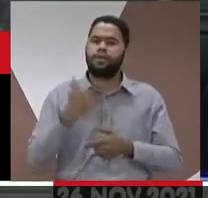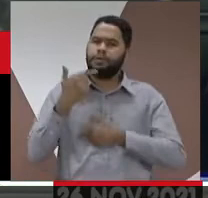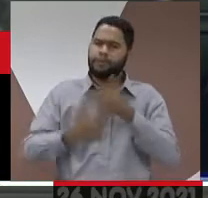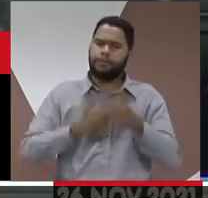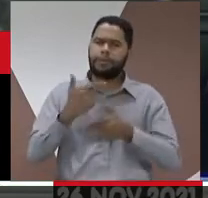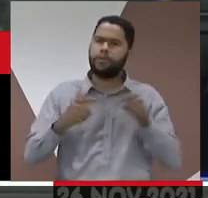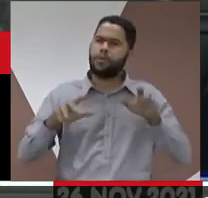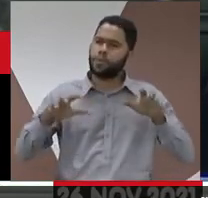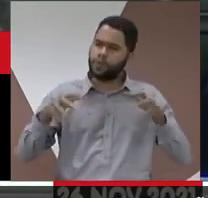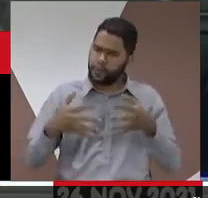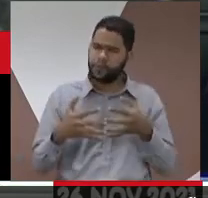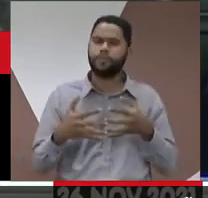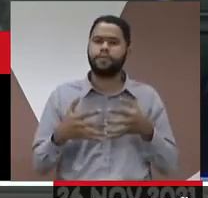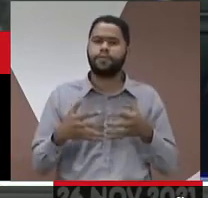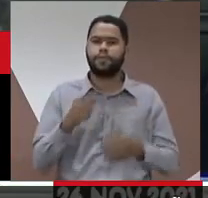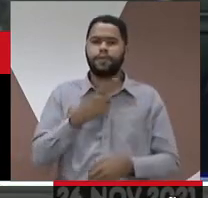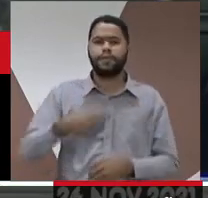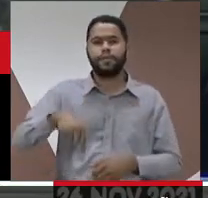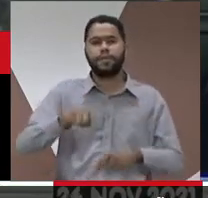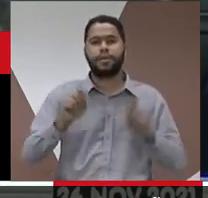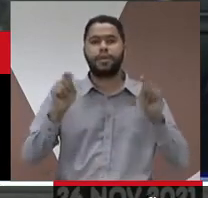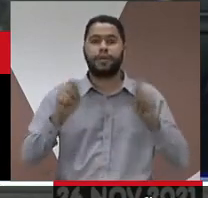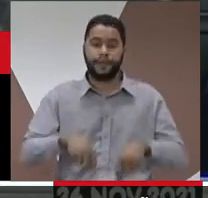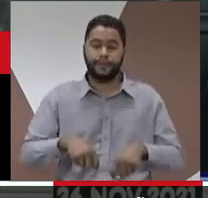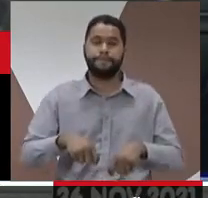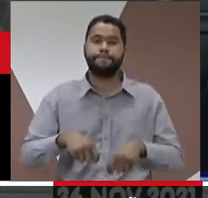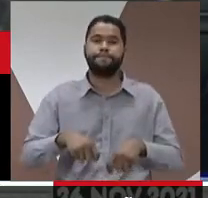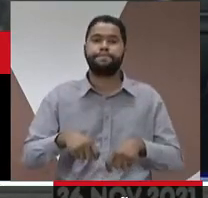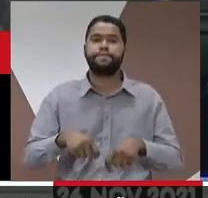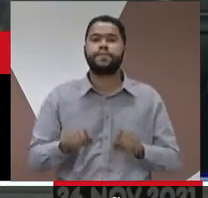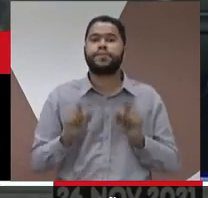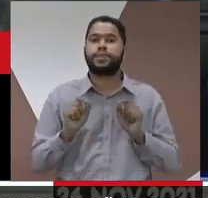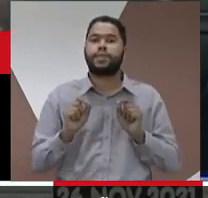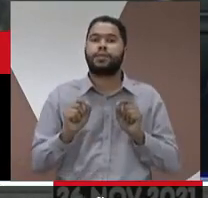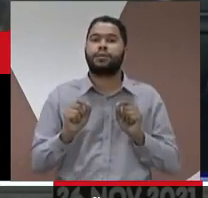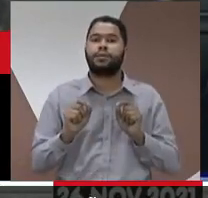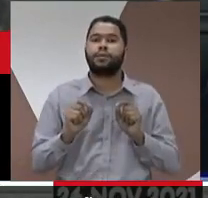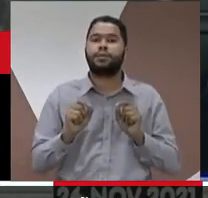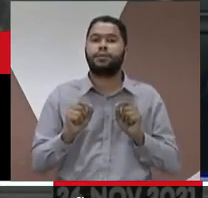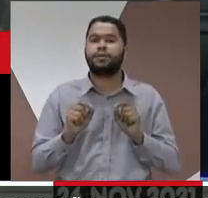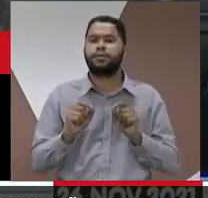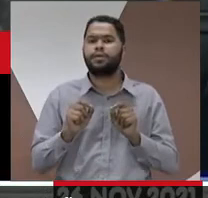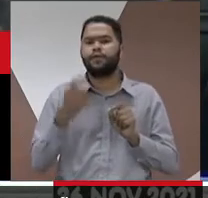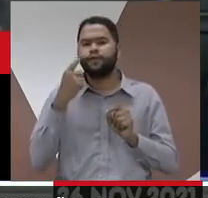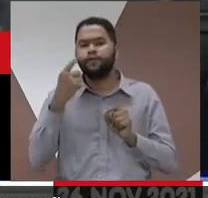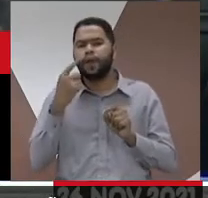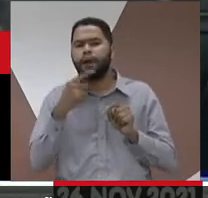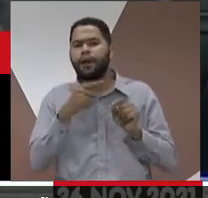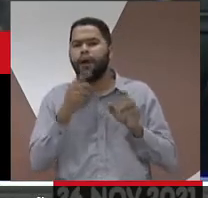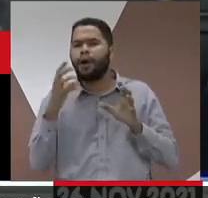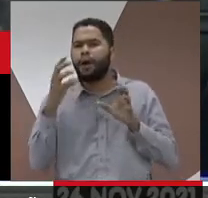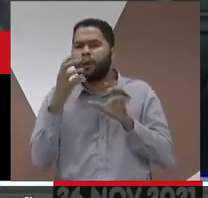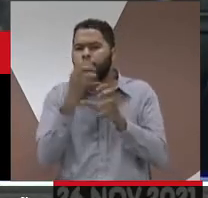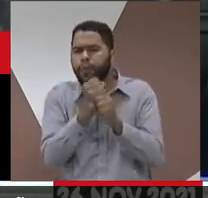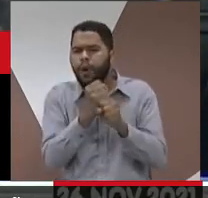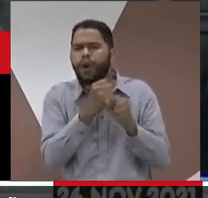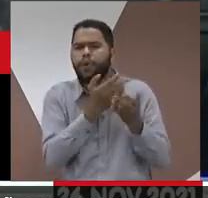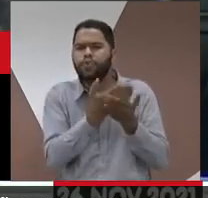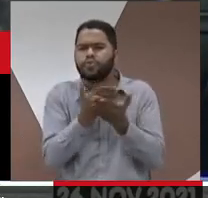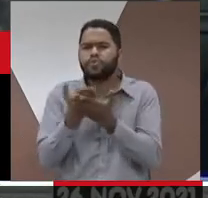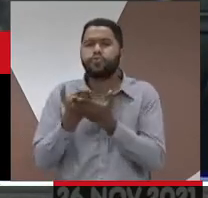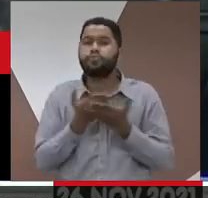trabalho em conjunto para que a gente possa levantar e auditar esses números e esses estudos que foram